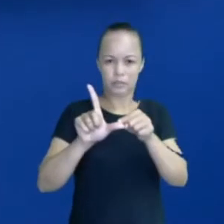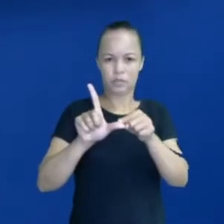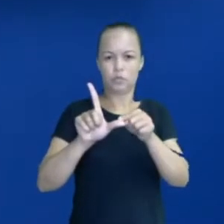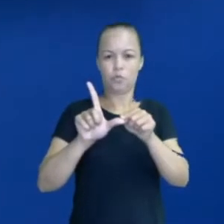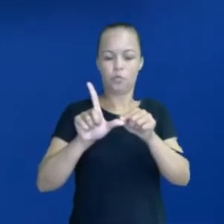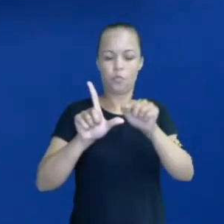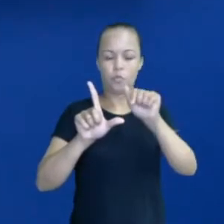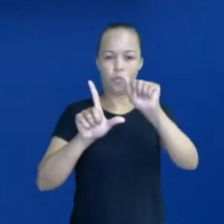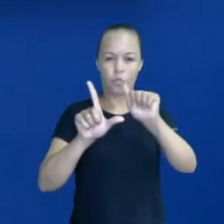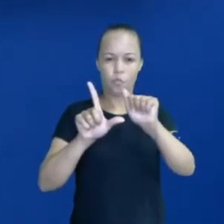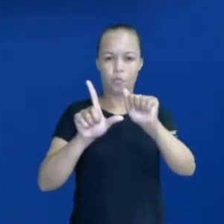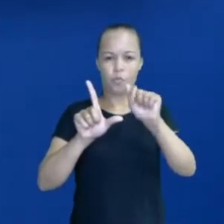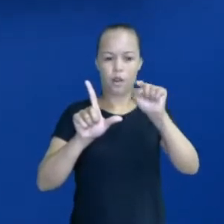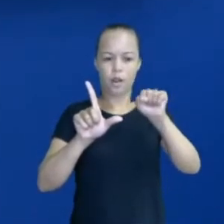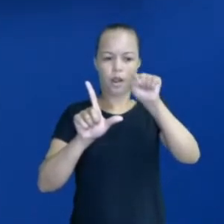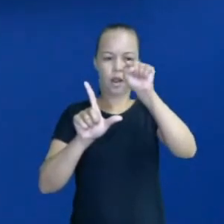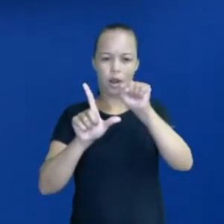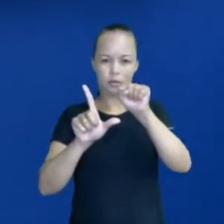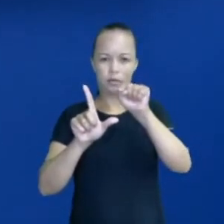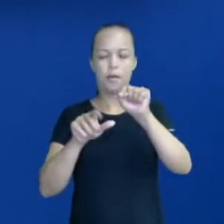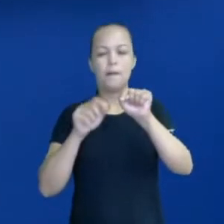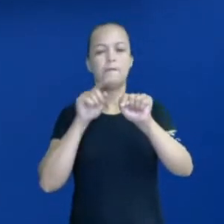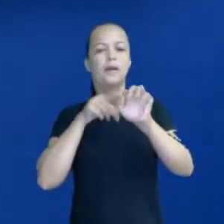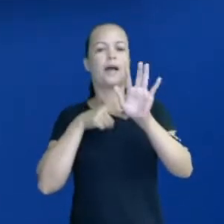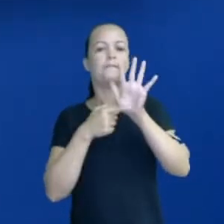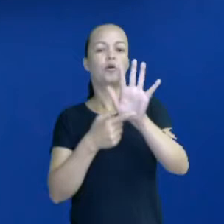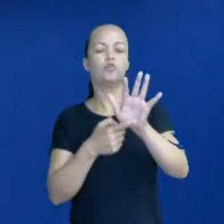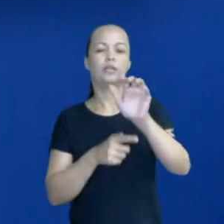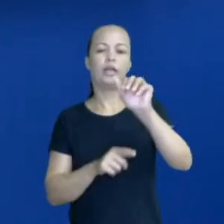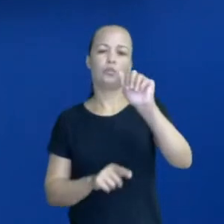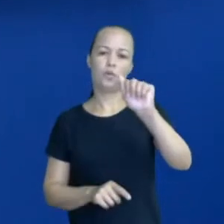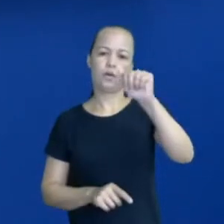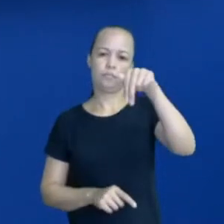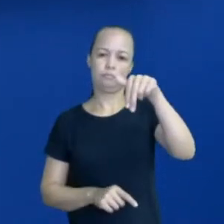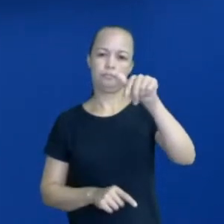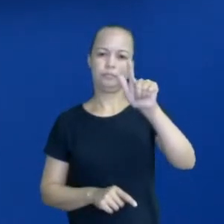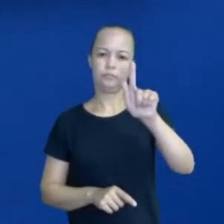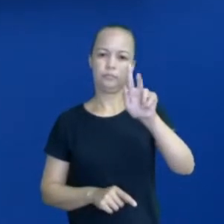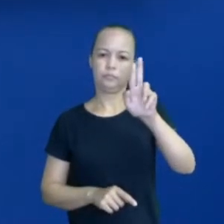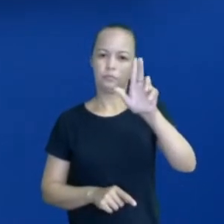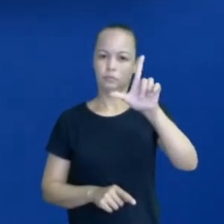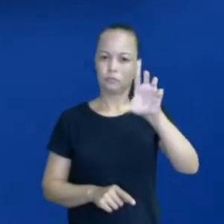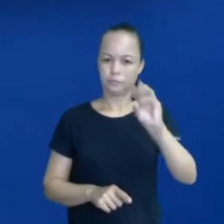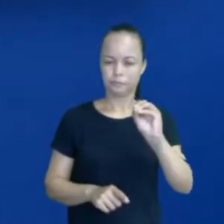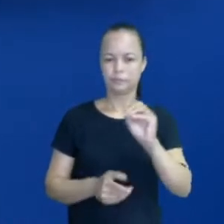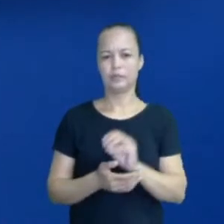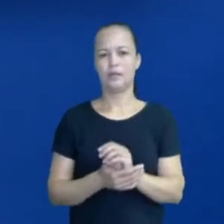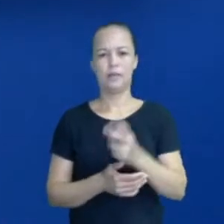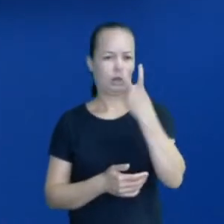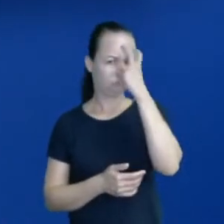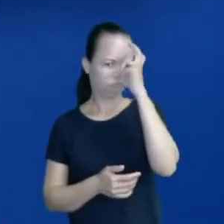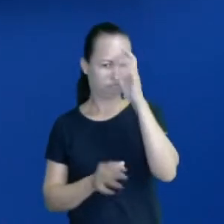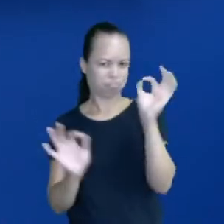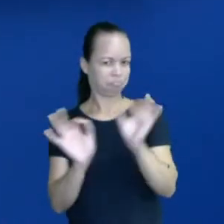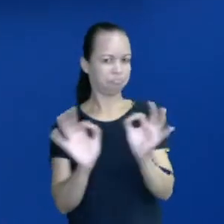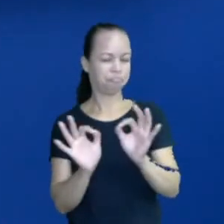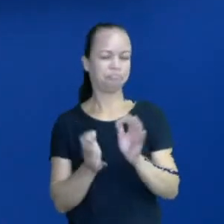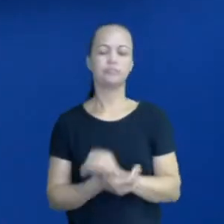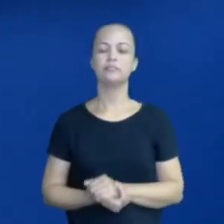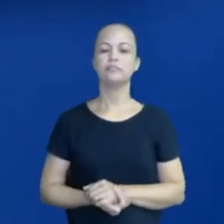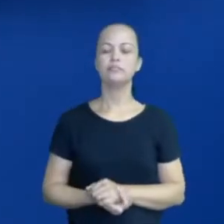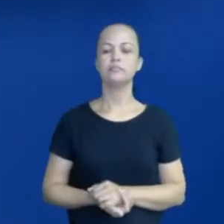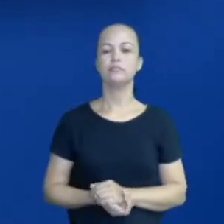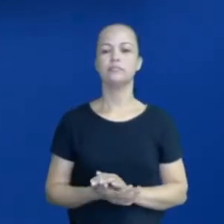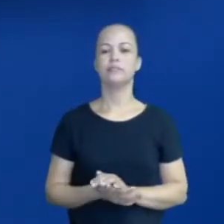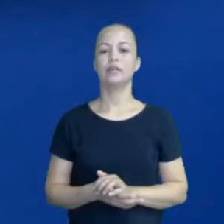o acentozinho circunflexo em cima para identificar que eu estou falando de ângulo, tá bom? Para não confundir. Então, o que a gente